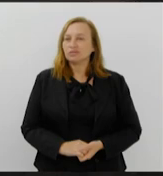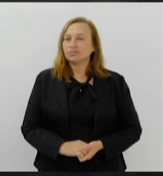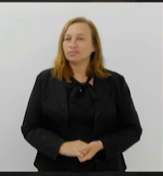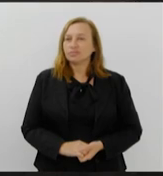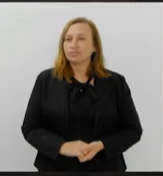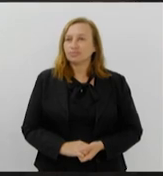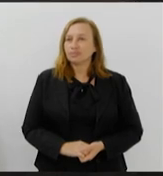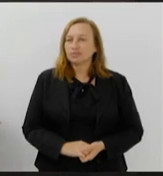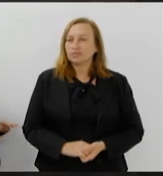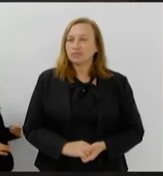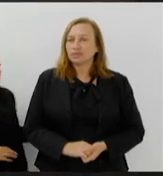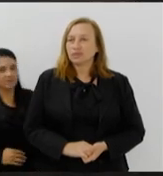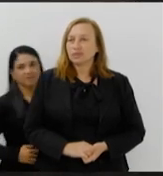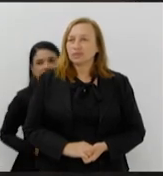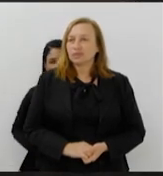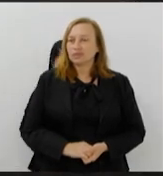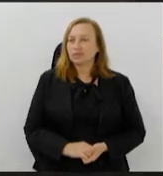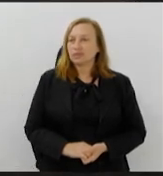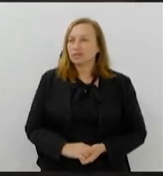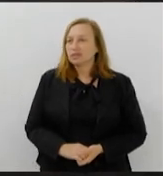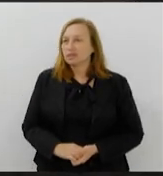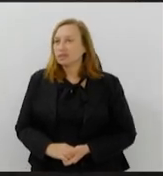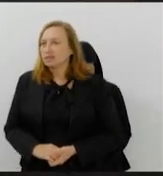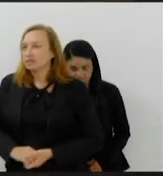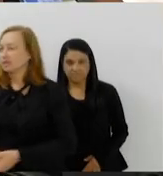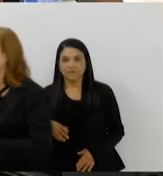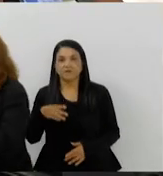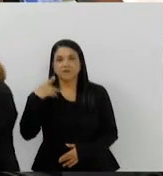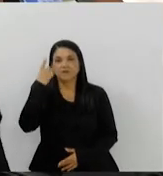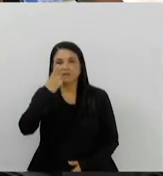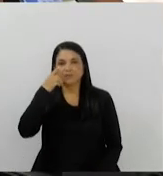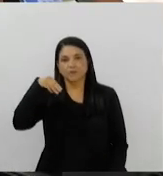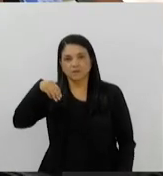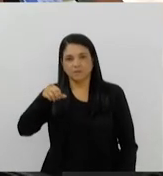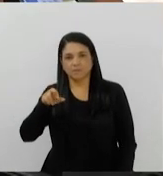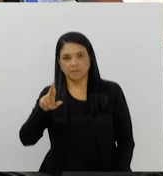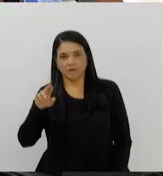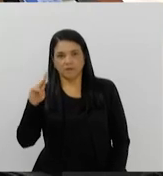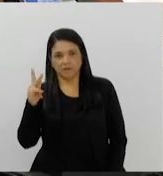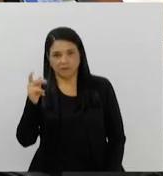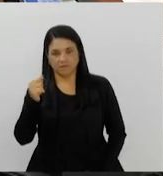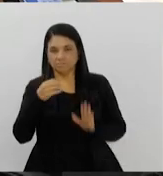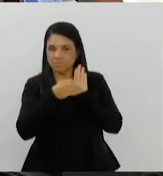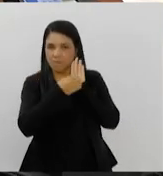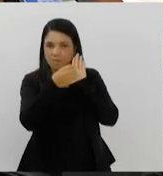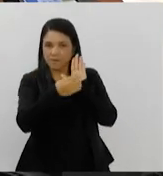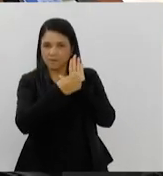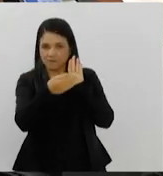deputada Marta Rocha, nos dê a honra de emitir esse parecer.